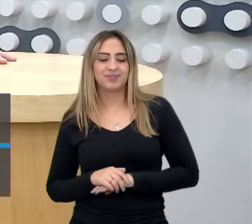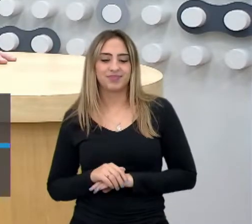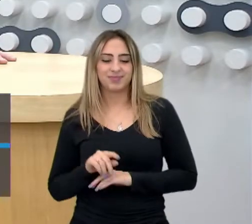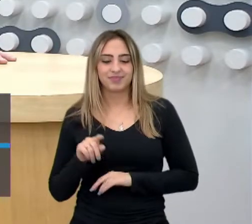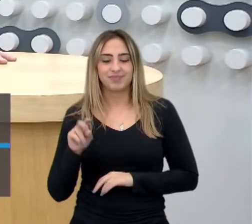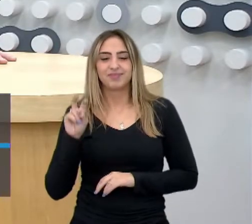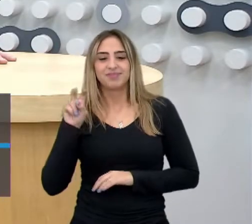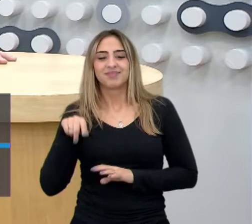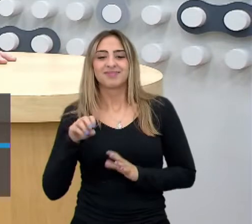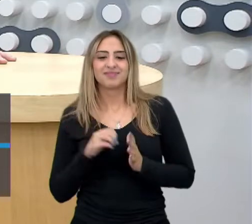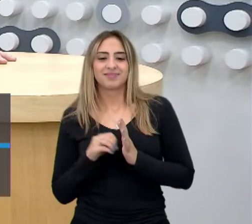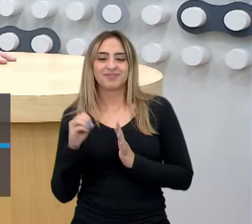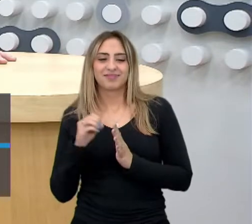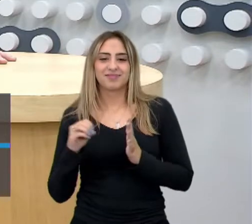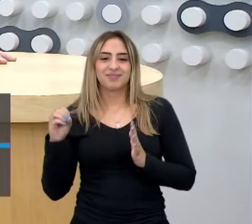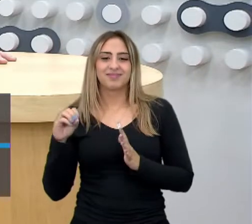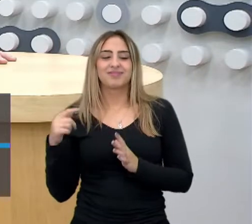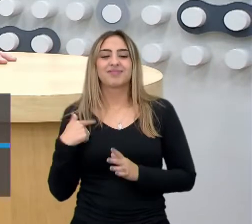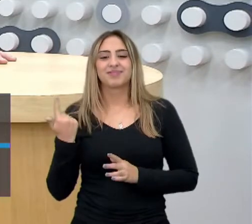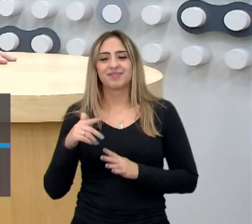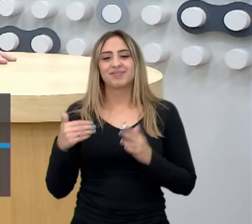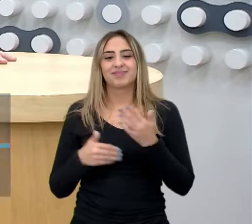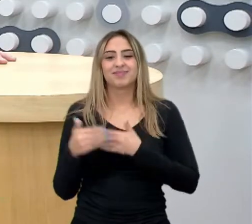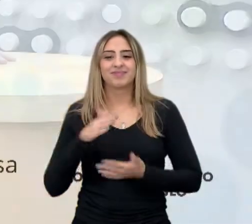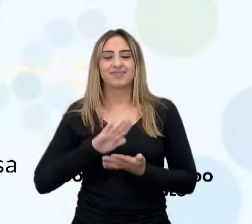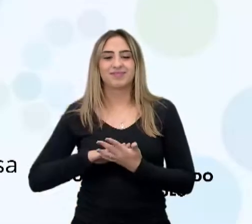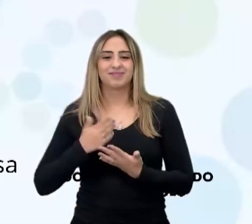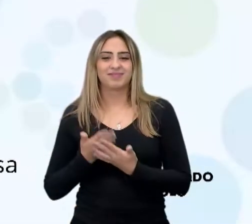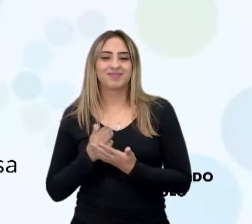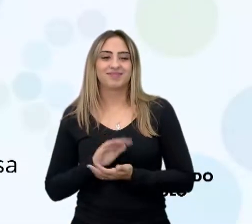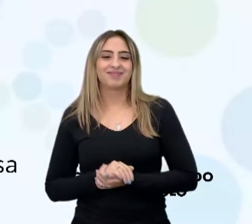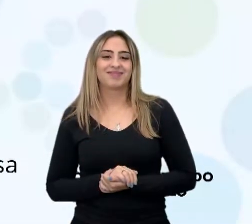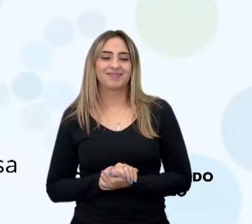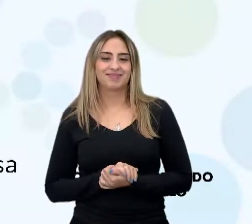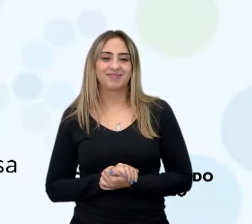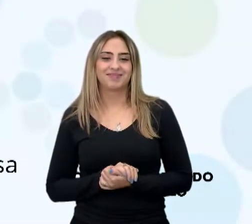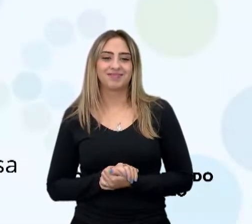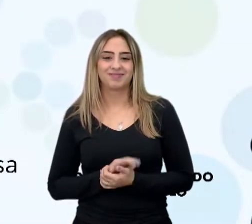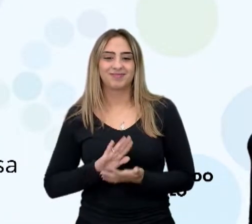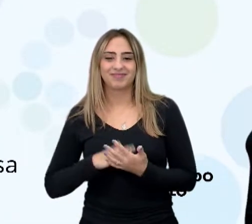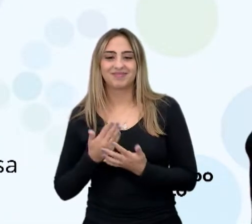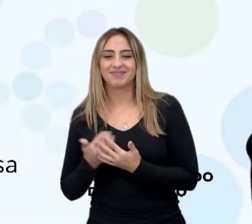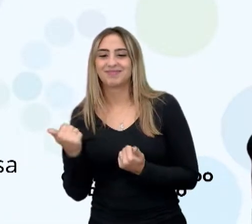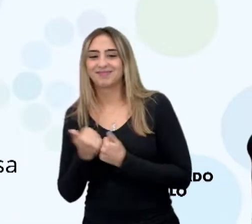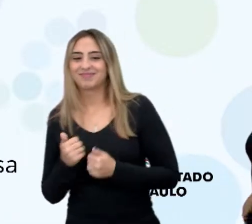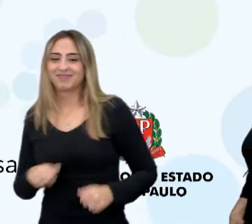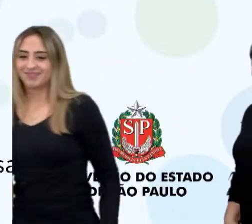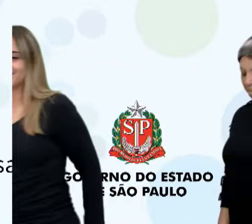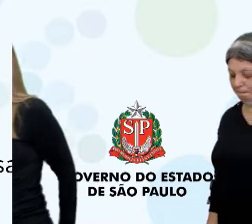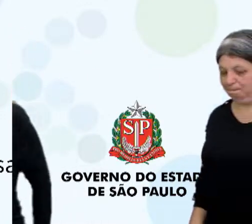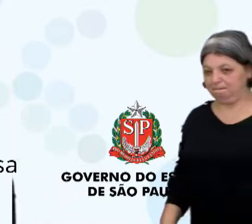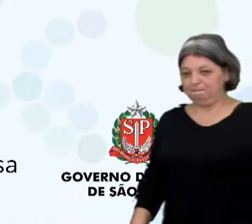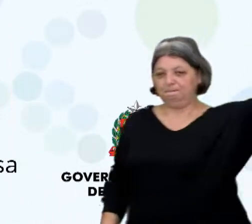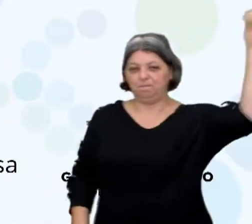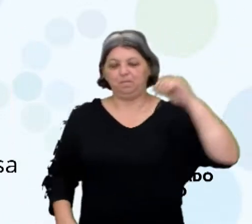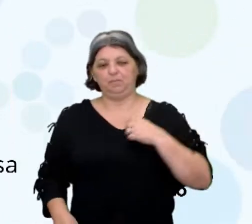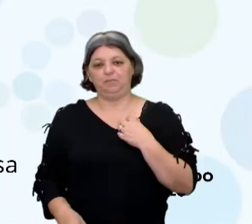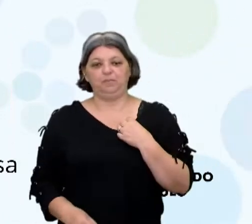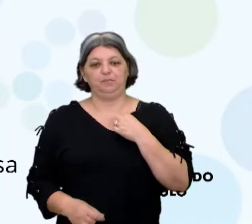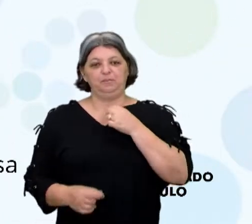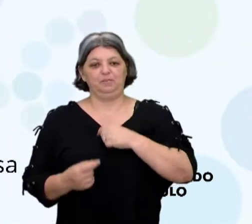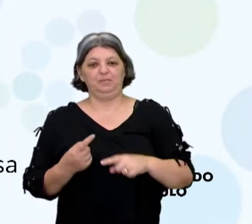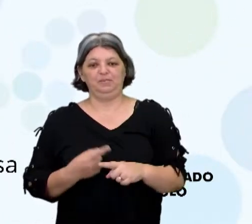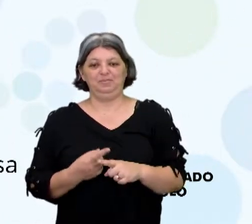de Mídias. Vamos lá colocar de novo a tela aí, só para ver aí a unidade curricular. Aí está aí, ó, a unidade curricular 1, o indivíduo